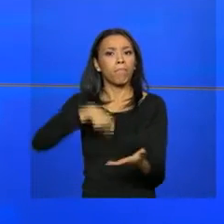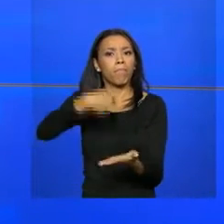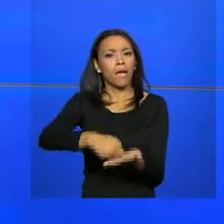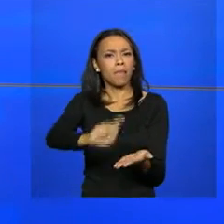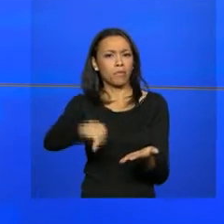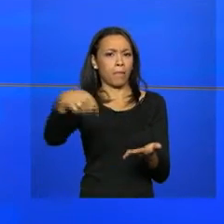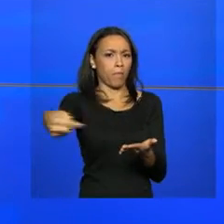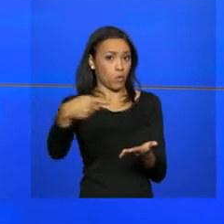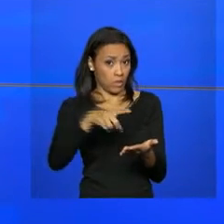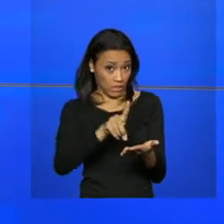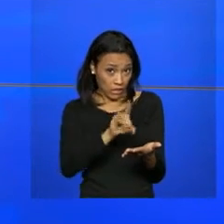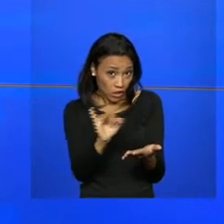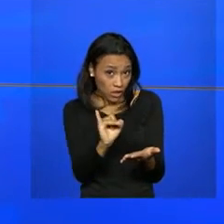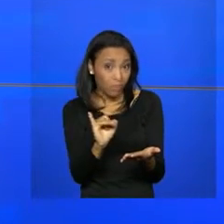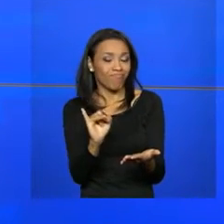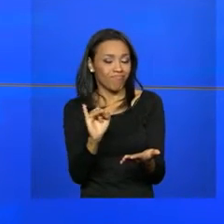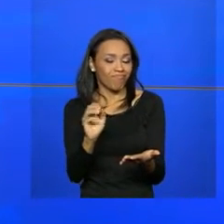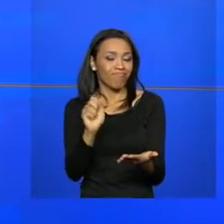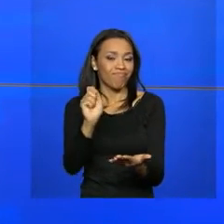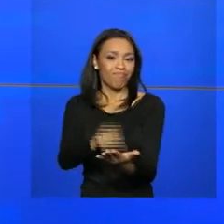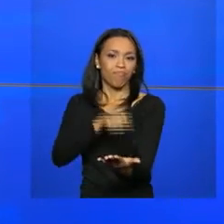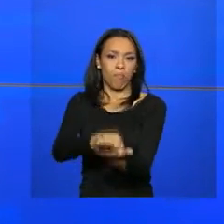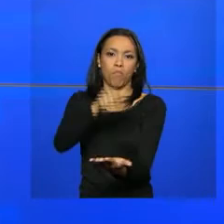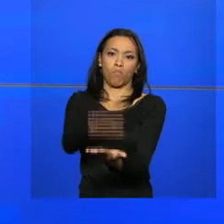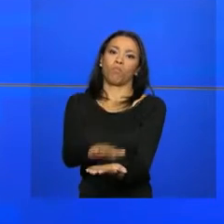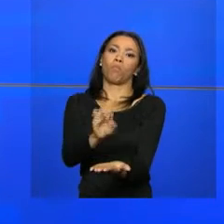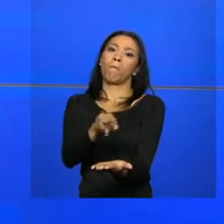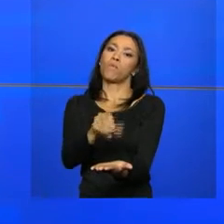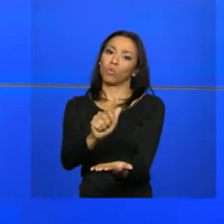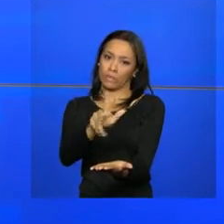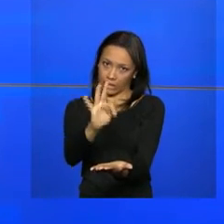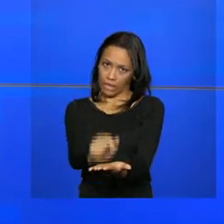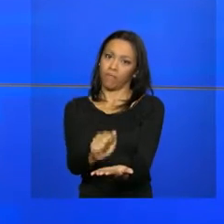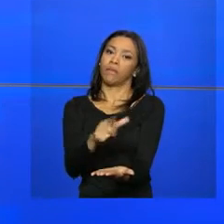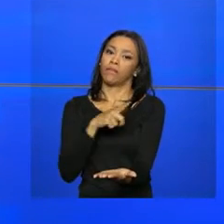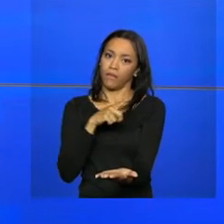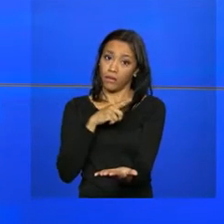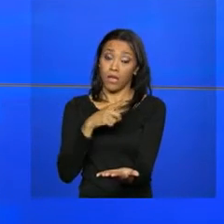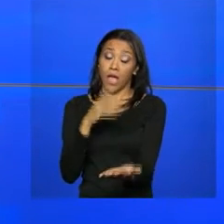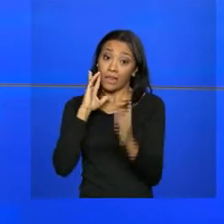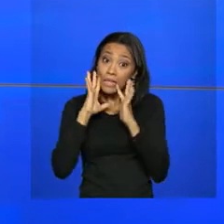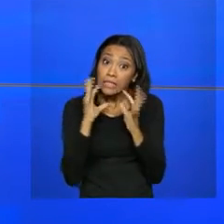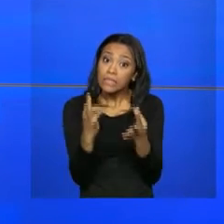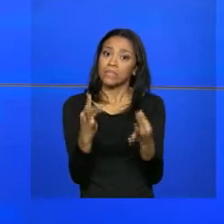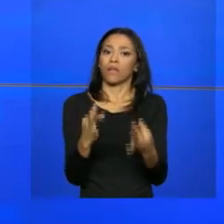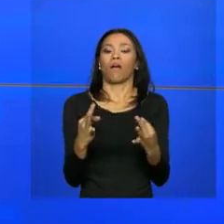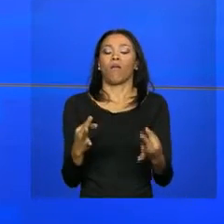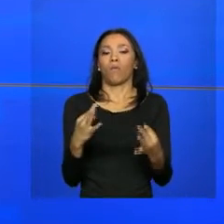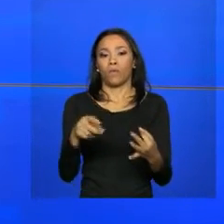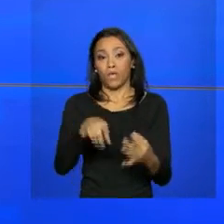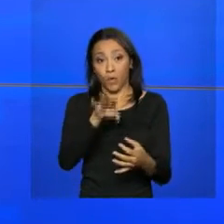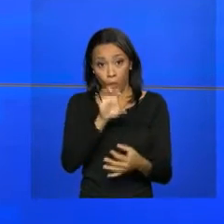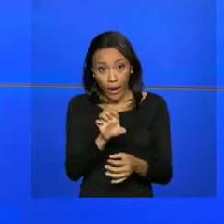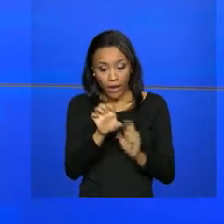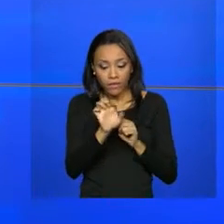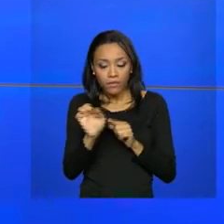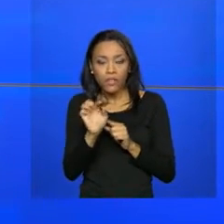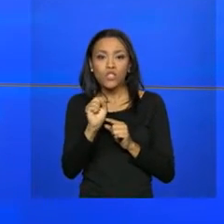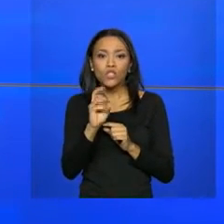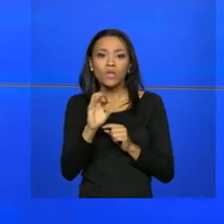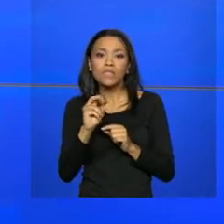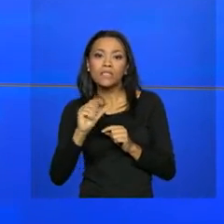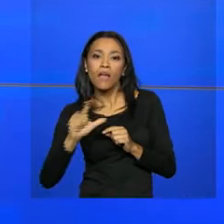feitos depois desta data terão multa os patrões devem ficar atentos porque este mês o valor do e social já será